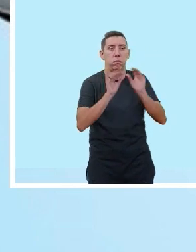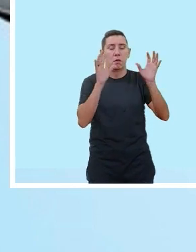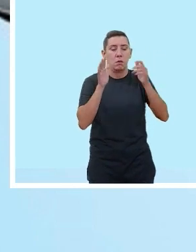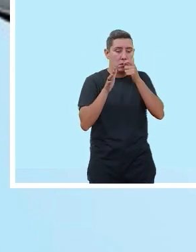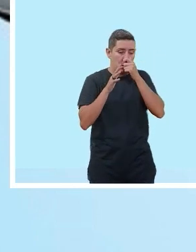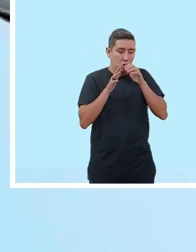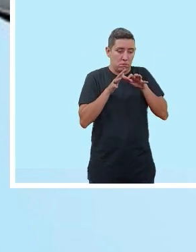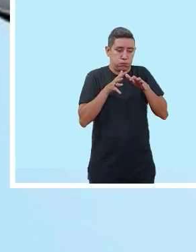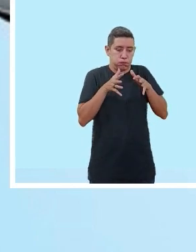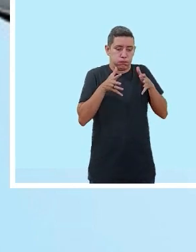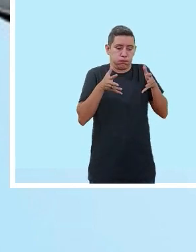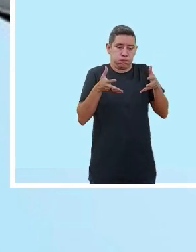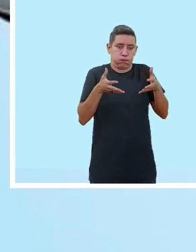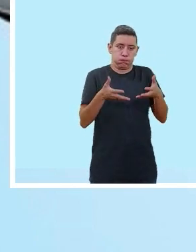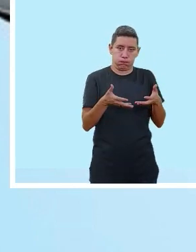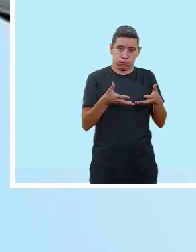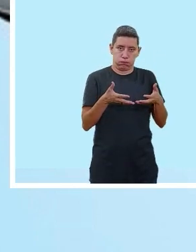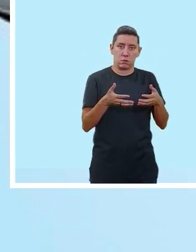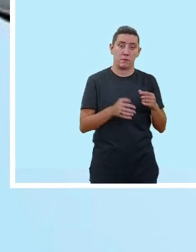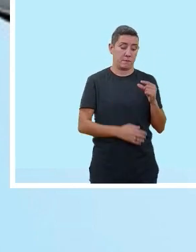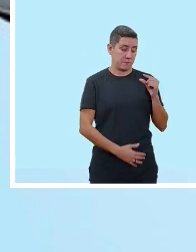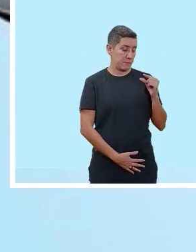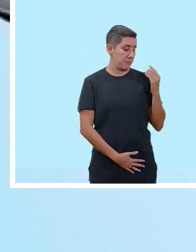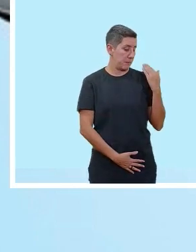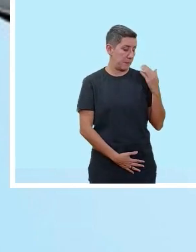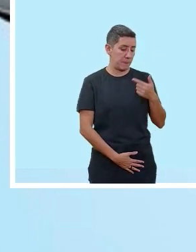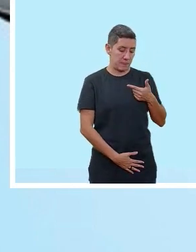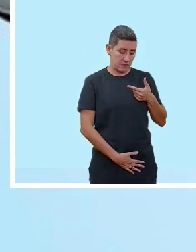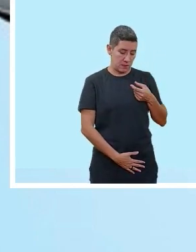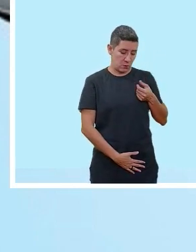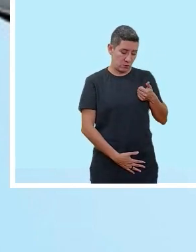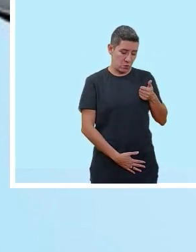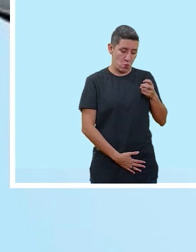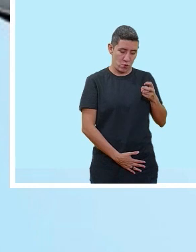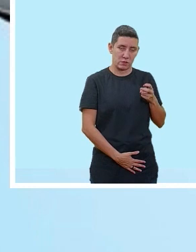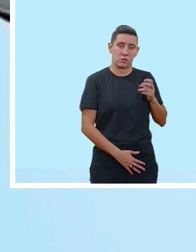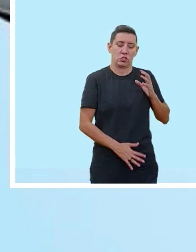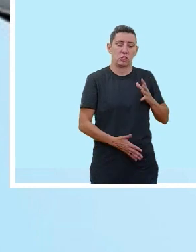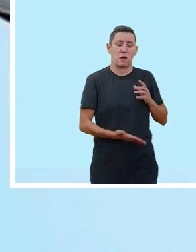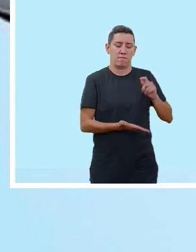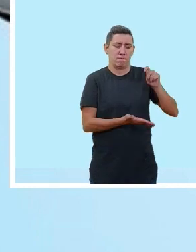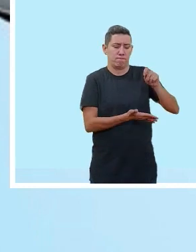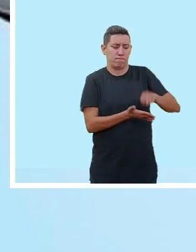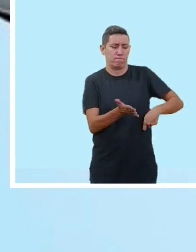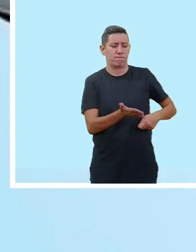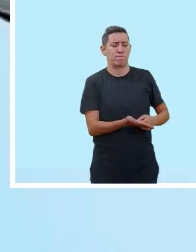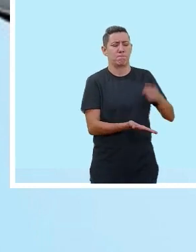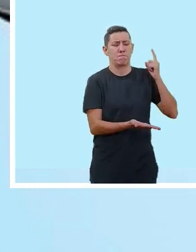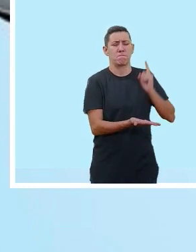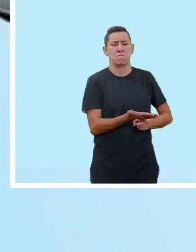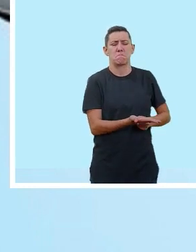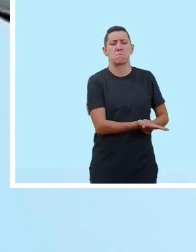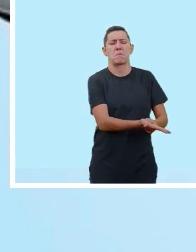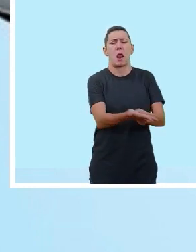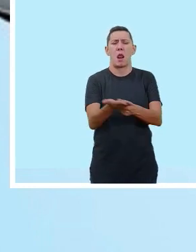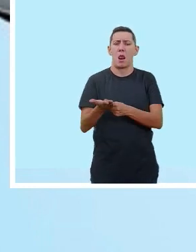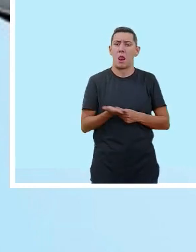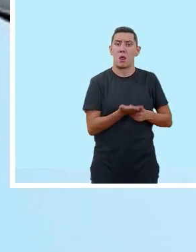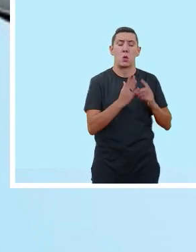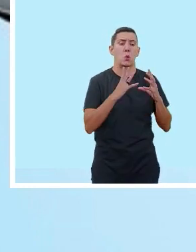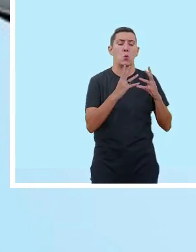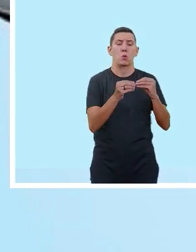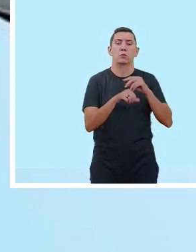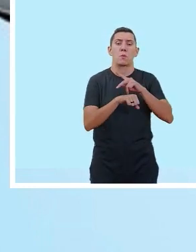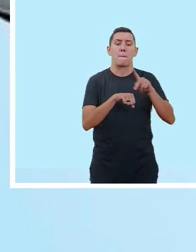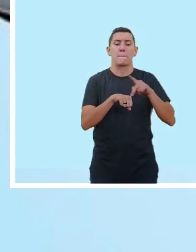recentemente, né, no ano de 2015, o Acordo de Paris. Então, nós tivemos os principais países do mundo, né,